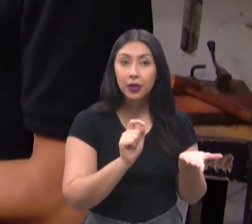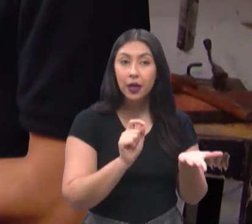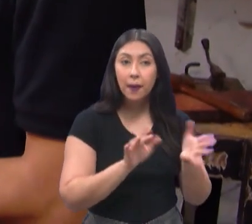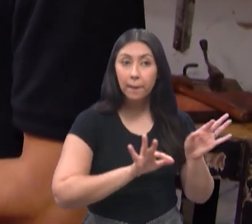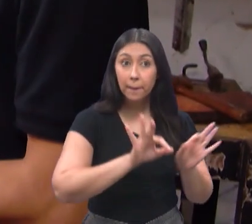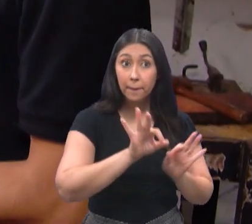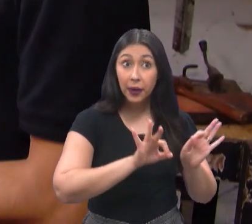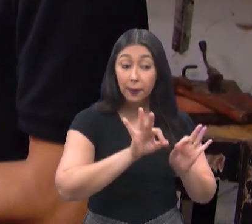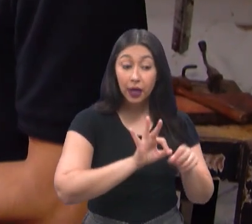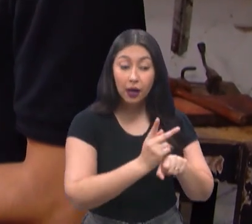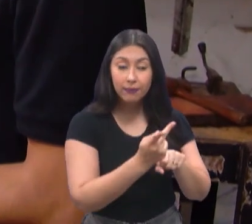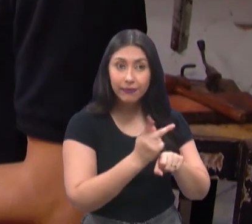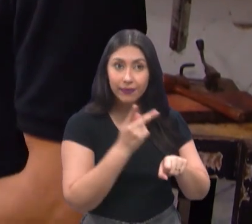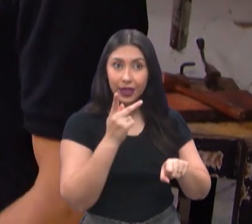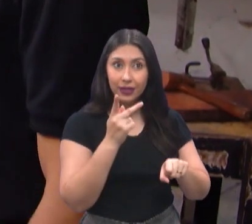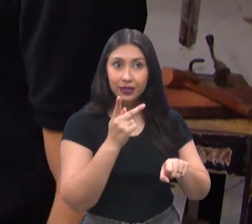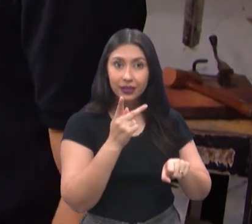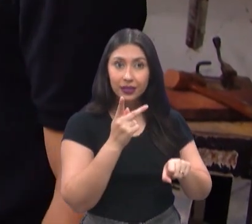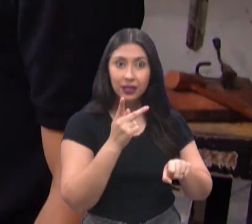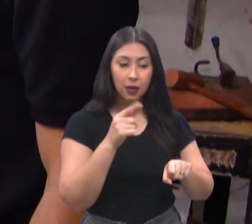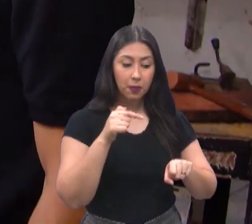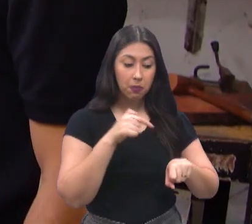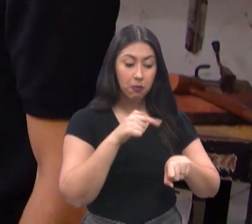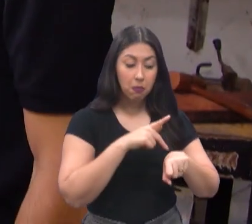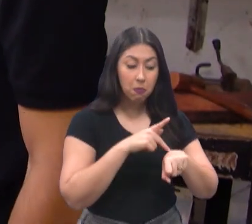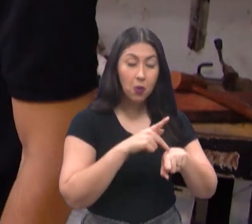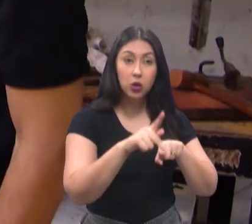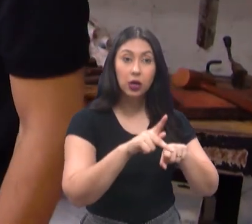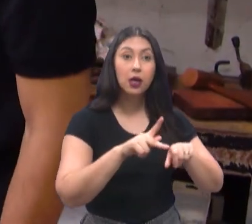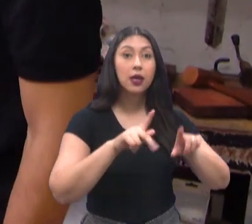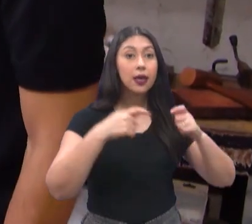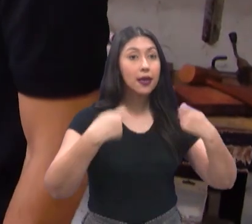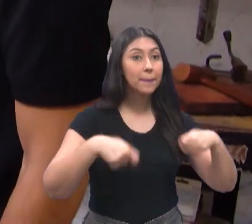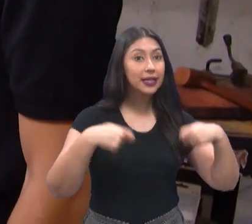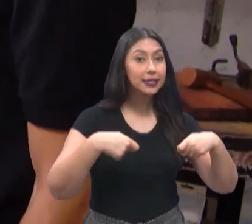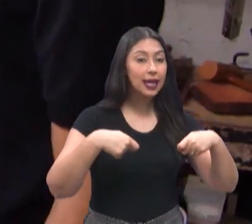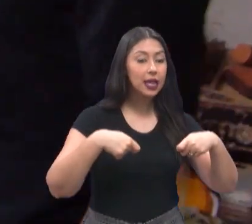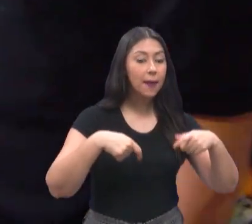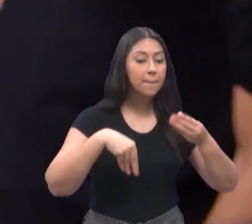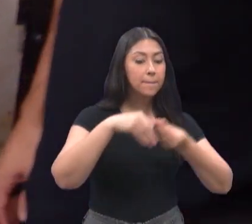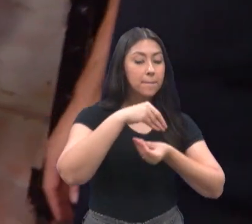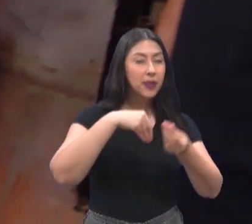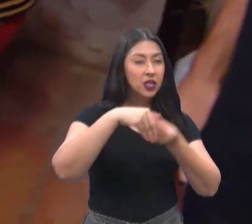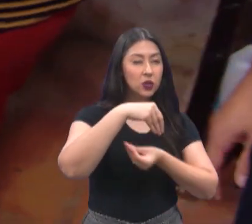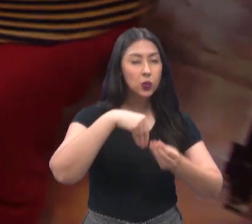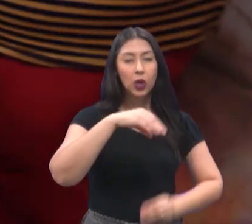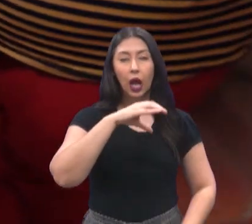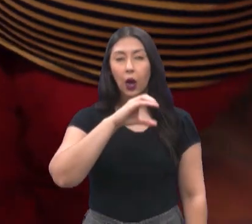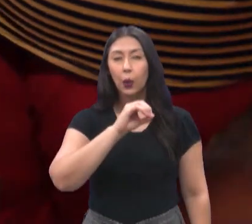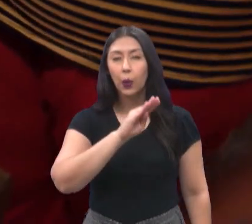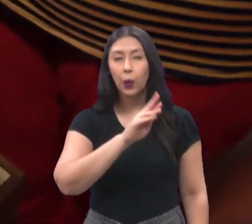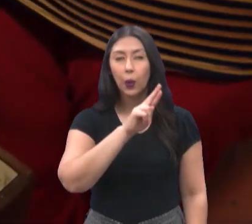a prata, né? A prata chega pura e a gente faz uma liga com um pouquinho de cobre para